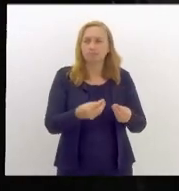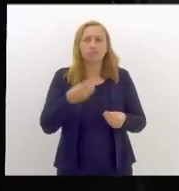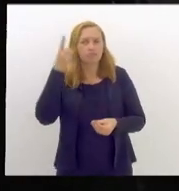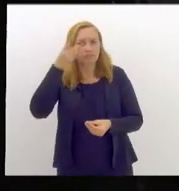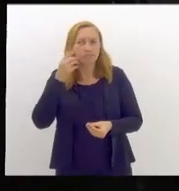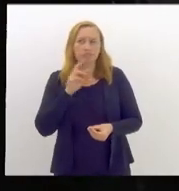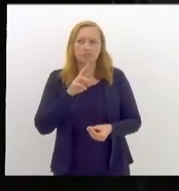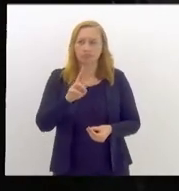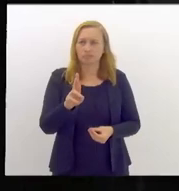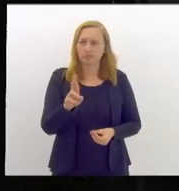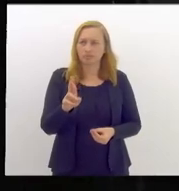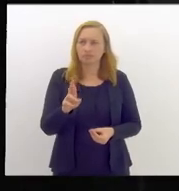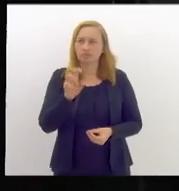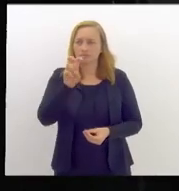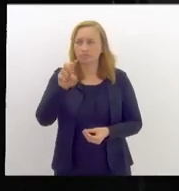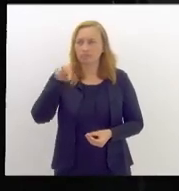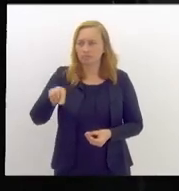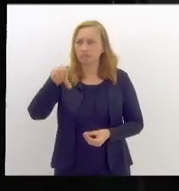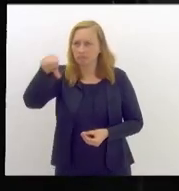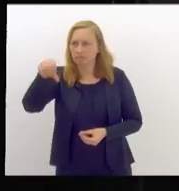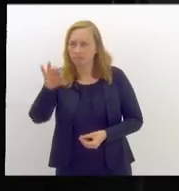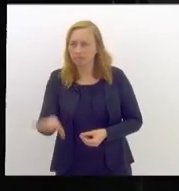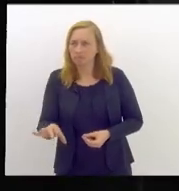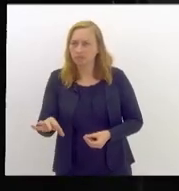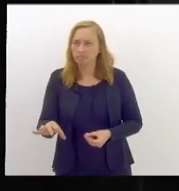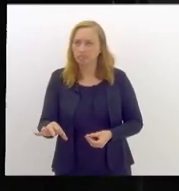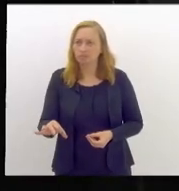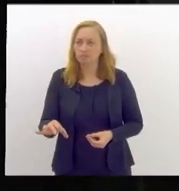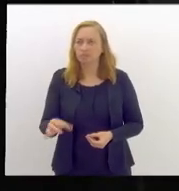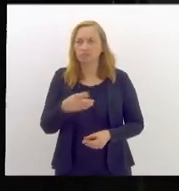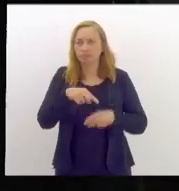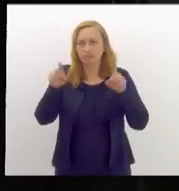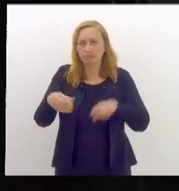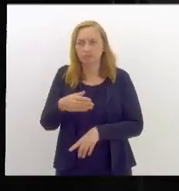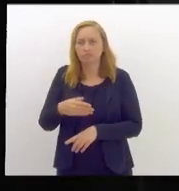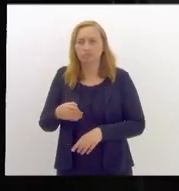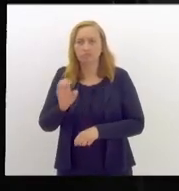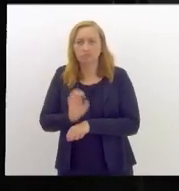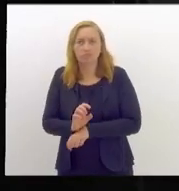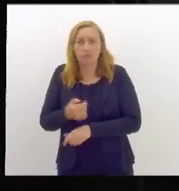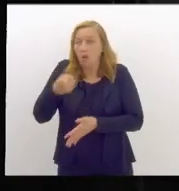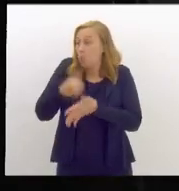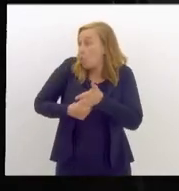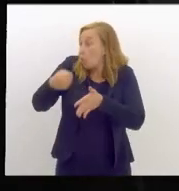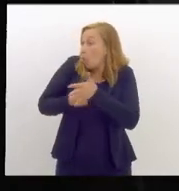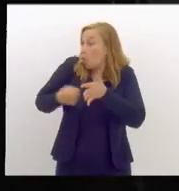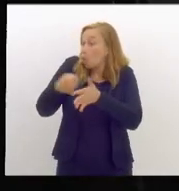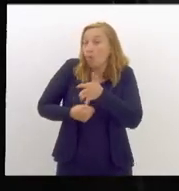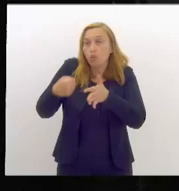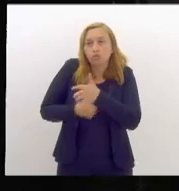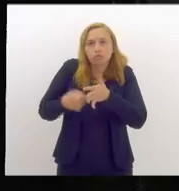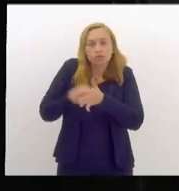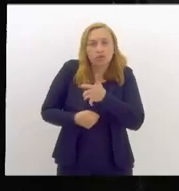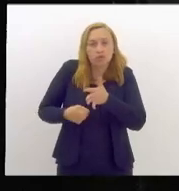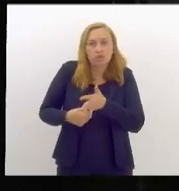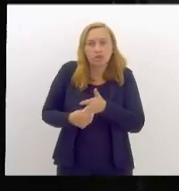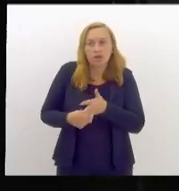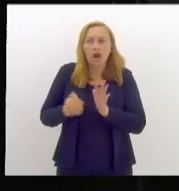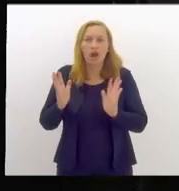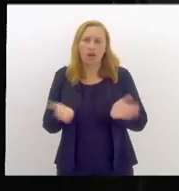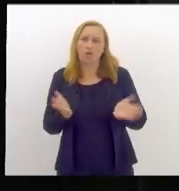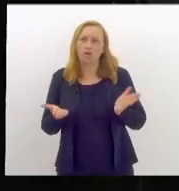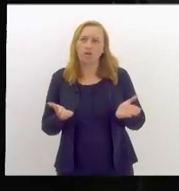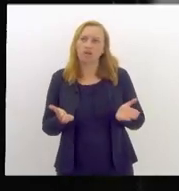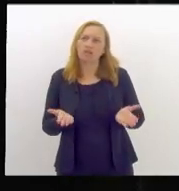é 5.9%. aos servidores estaduais é uma luta é uma é uma batalha campal agora